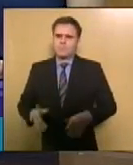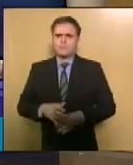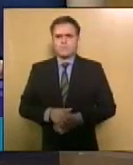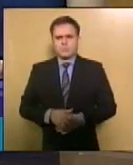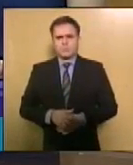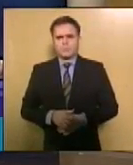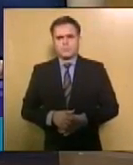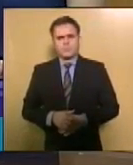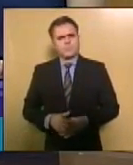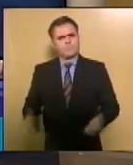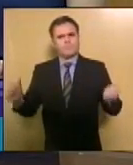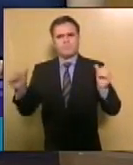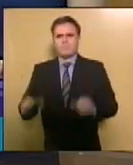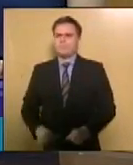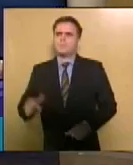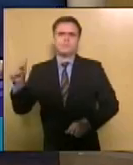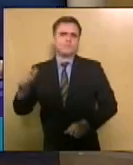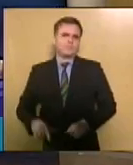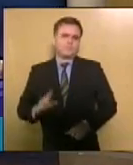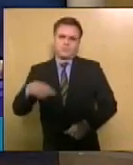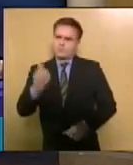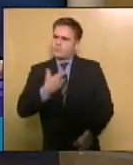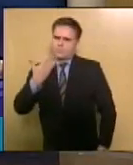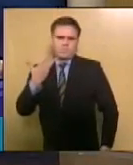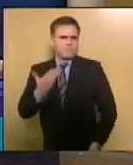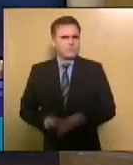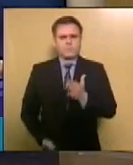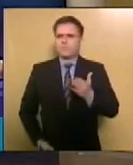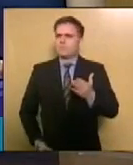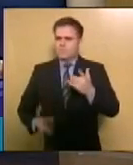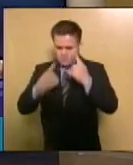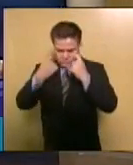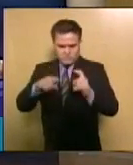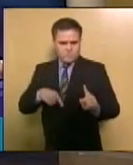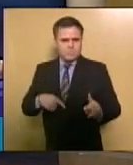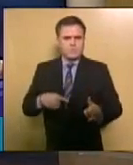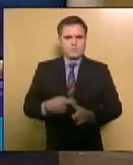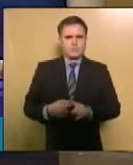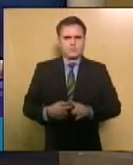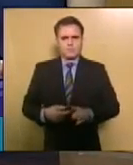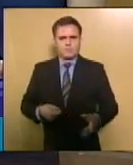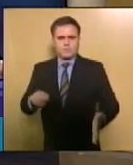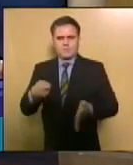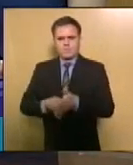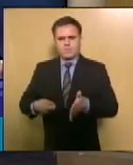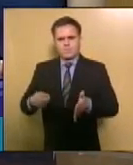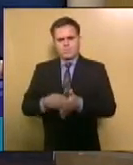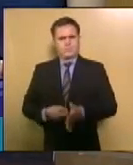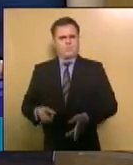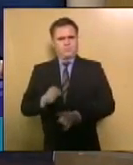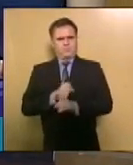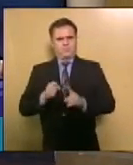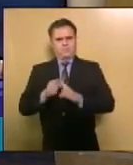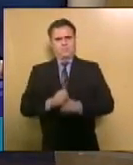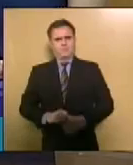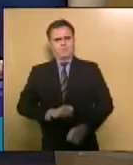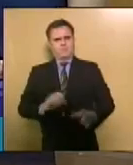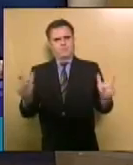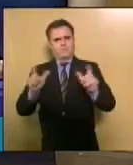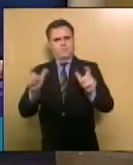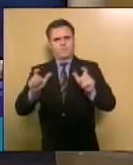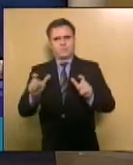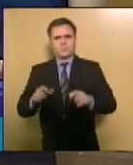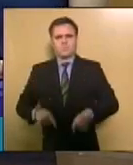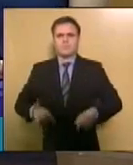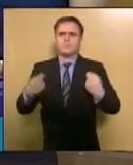ferrou que agora nós vamos O crime vai aumentar nós vamos partir para cima o que que vai é a sociedade estaria aterrorizada então